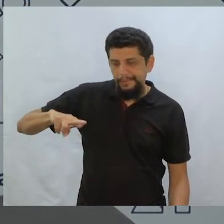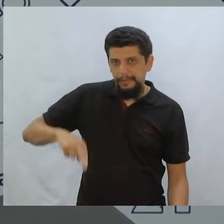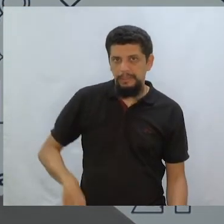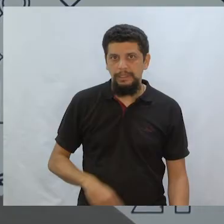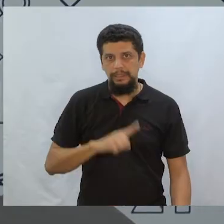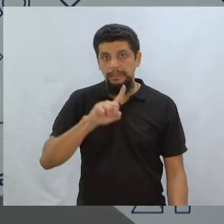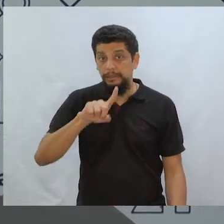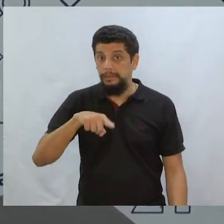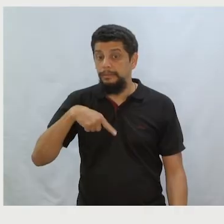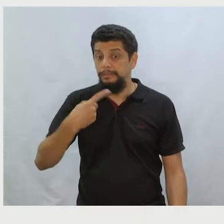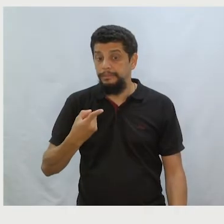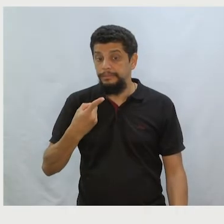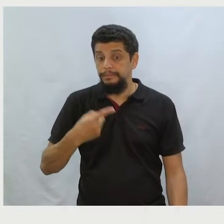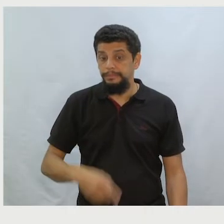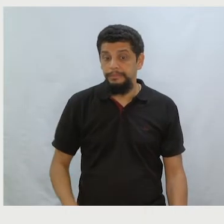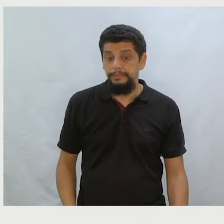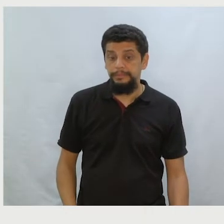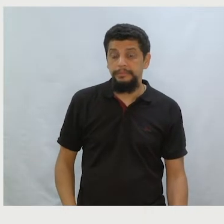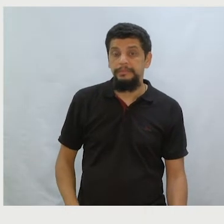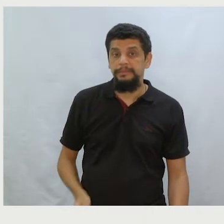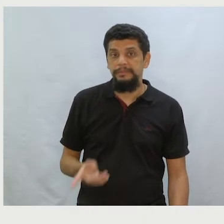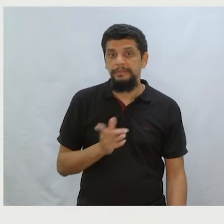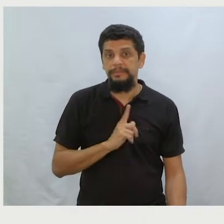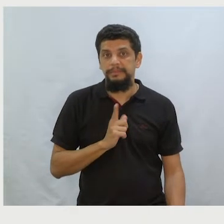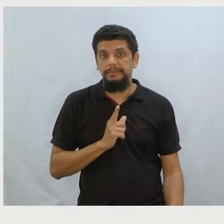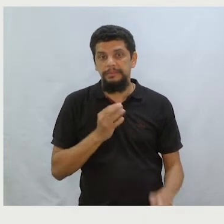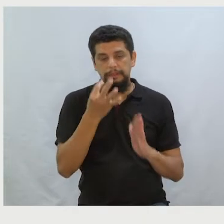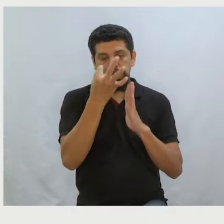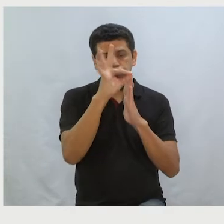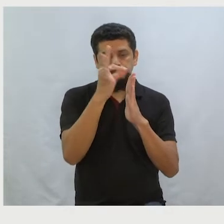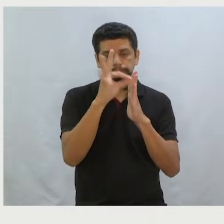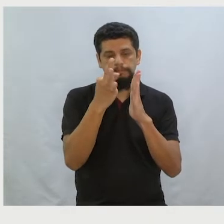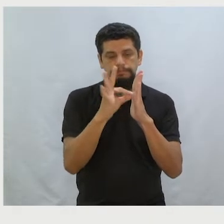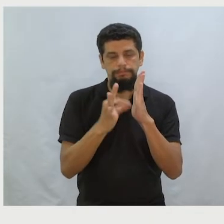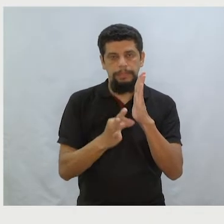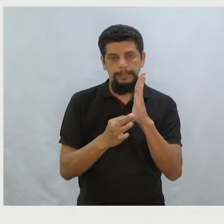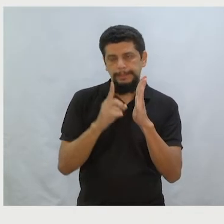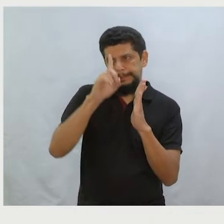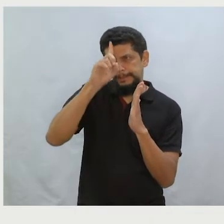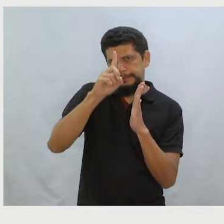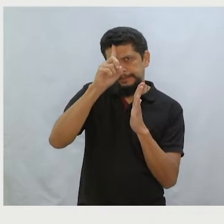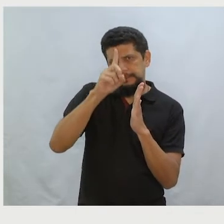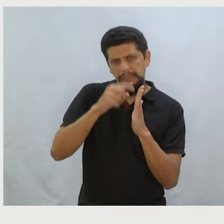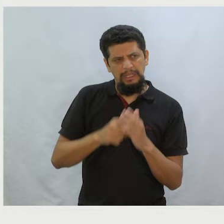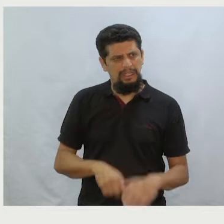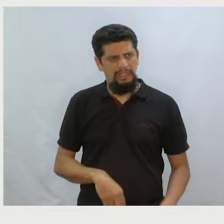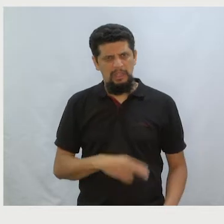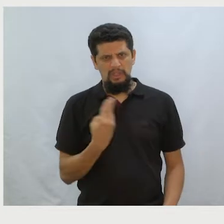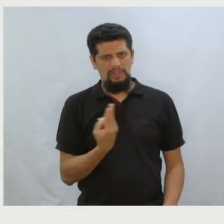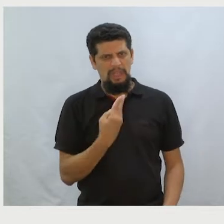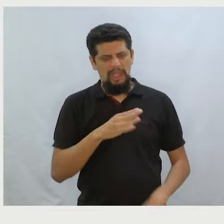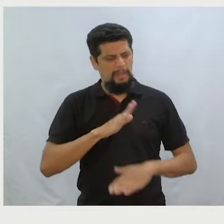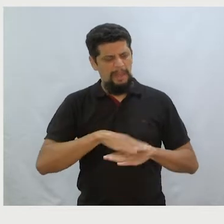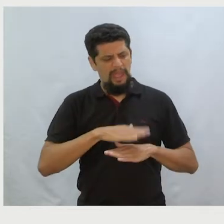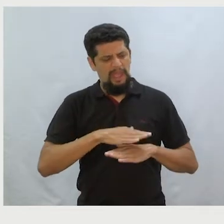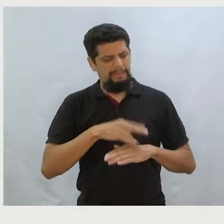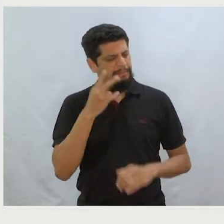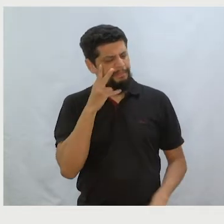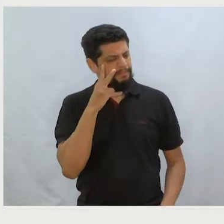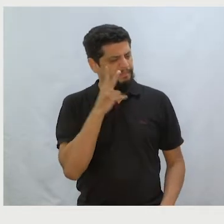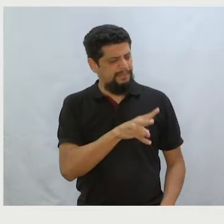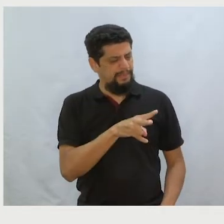demais depois nós temos uma correção ali de ideias quando ele diz não dá mais para